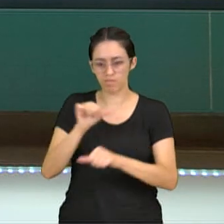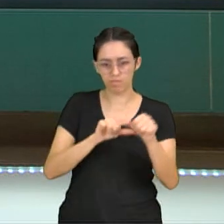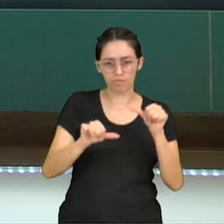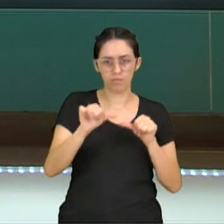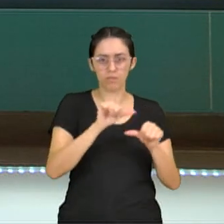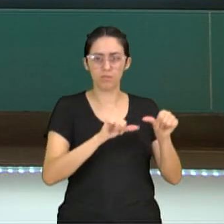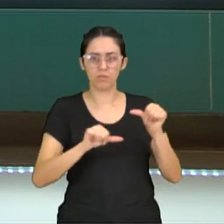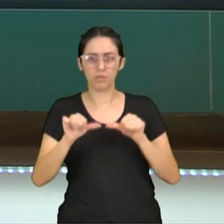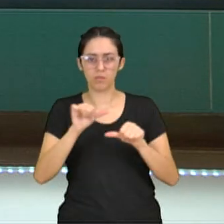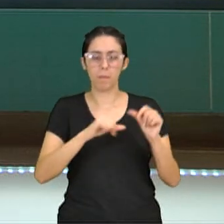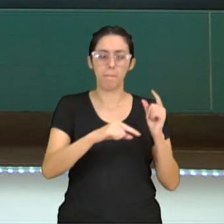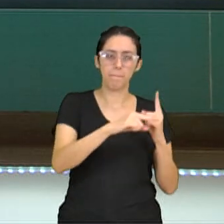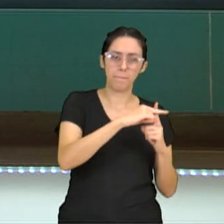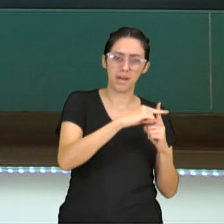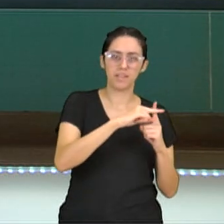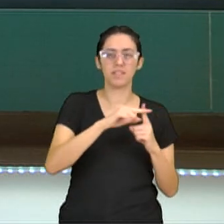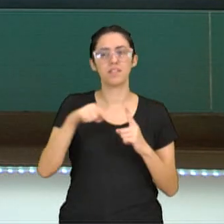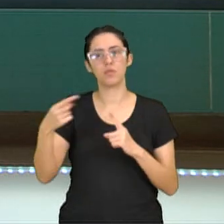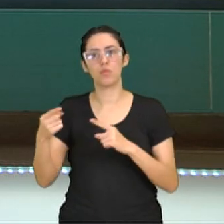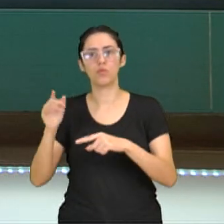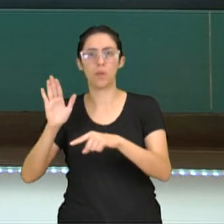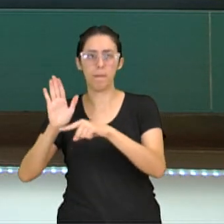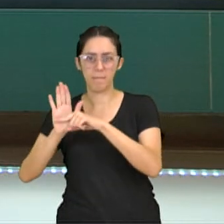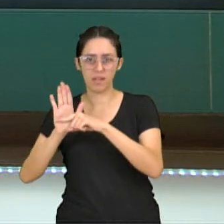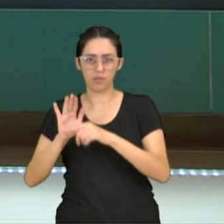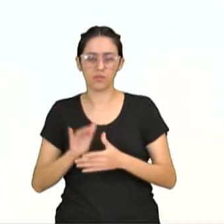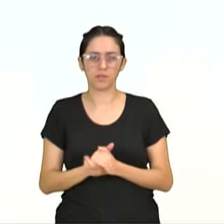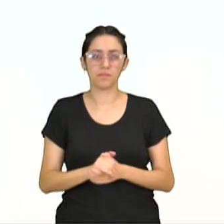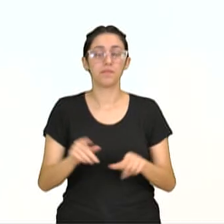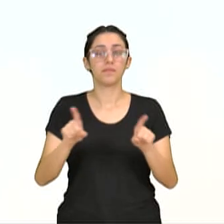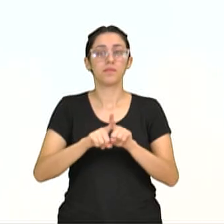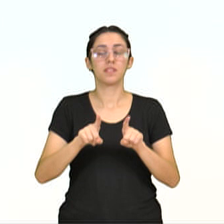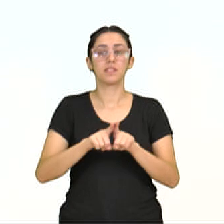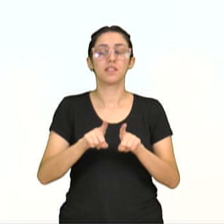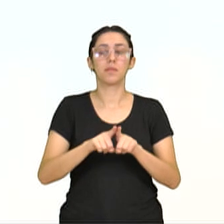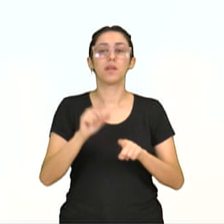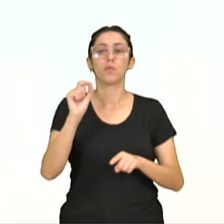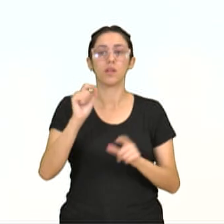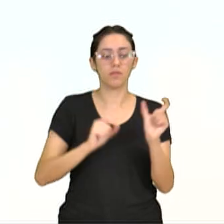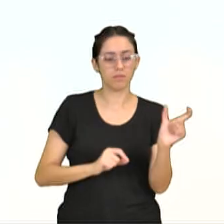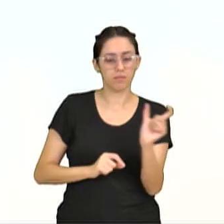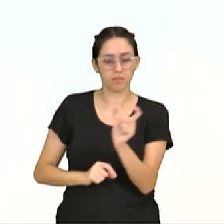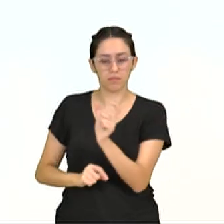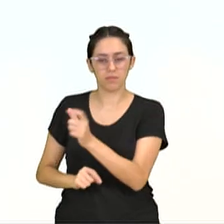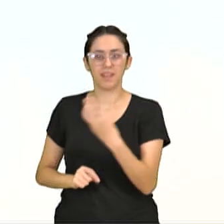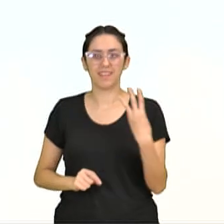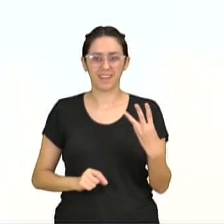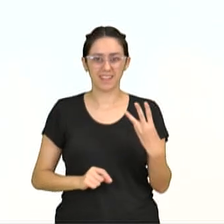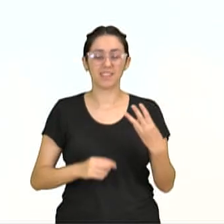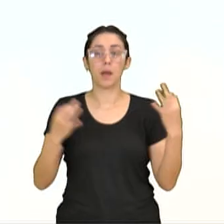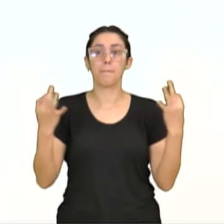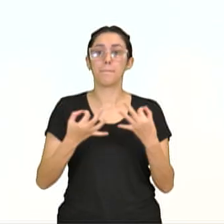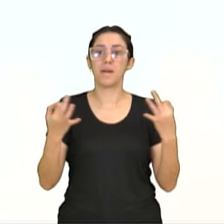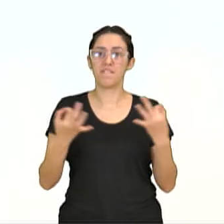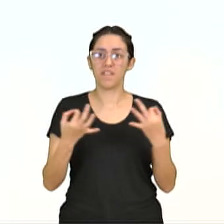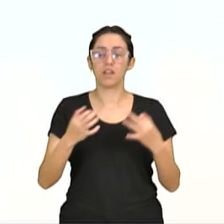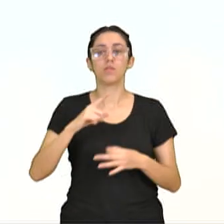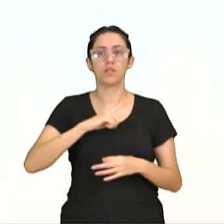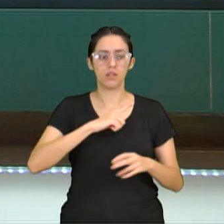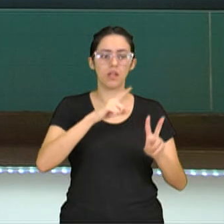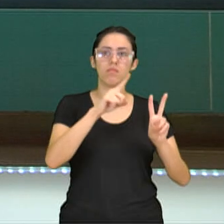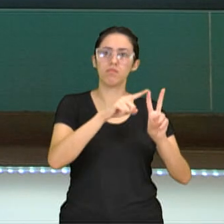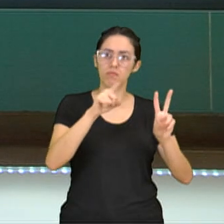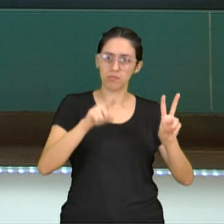em um mais e no outro menos. E pelo trinômio quadrado perfeito, que nós temos a raiz quadrada do primeiro e do